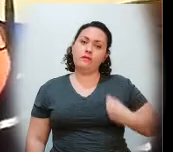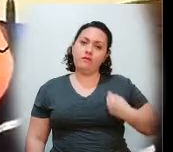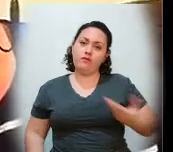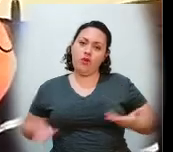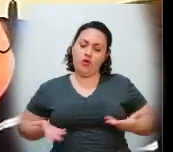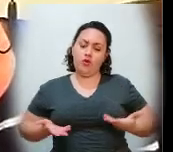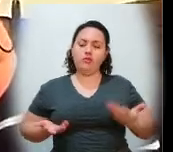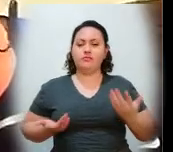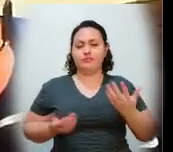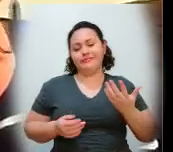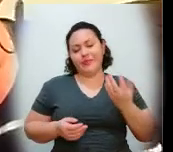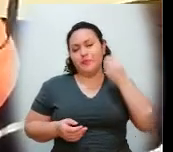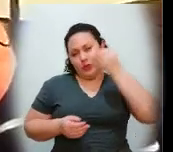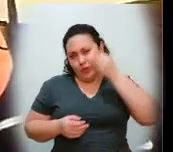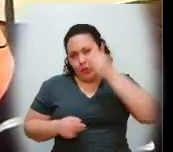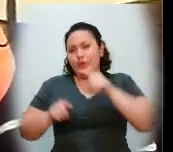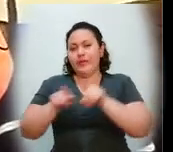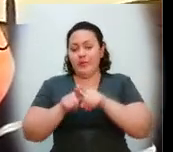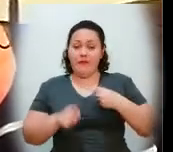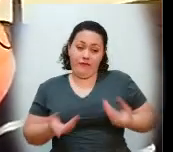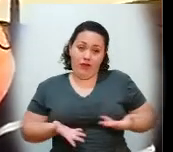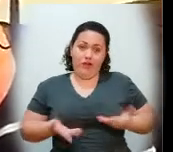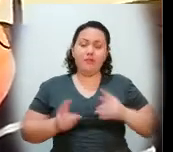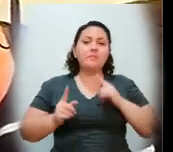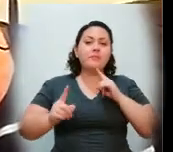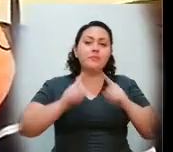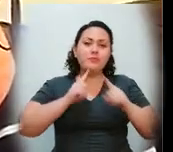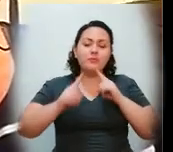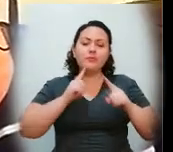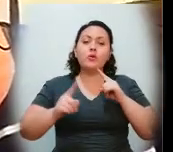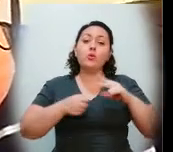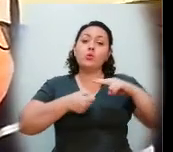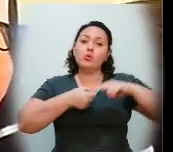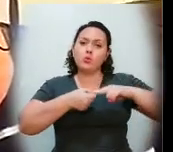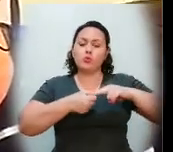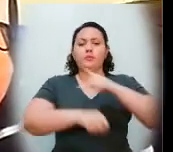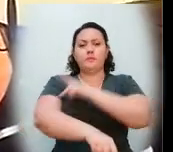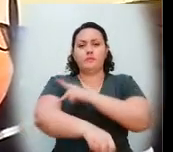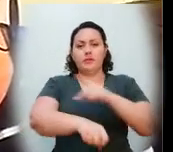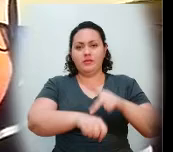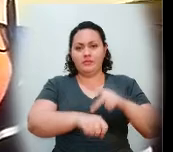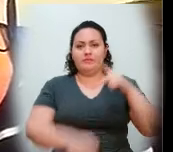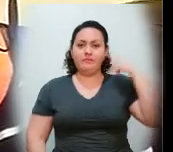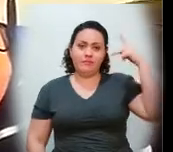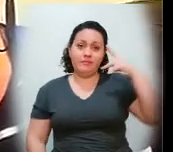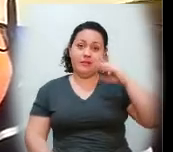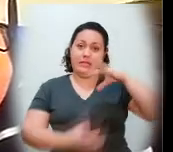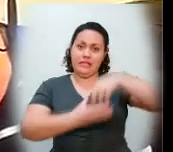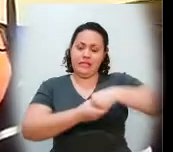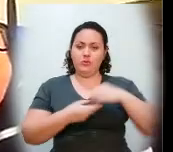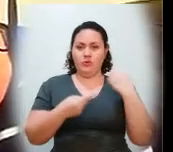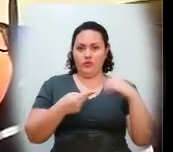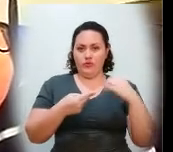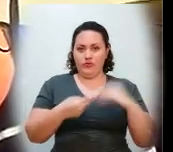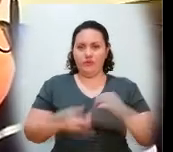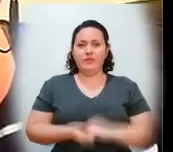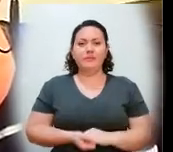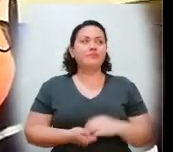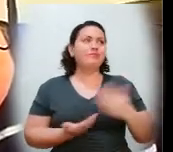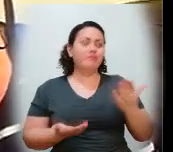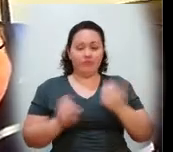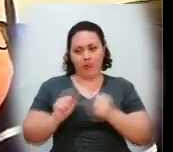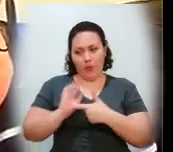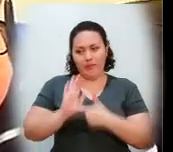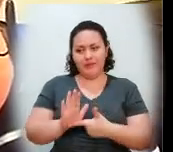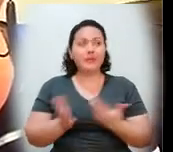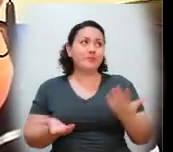sou a psicóloga e sou a atual coordenadora do Núcleo de Apoio Psicopedagógico da UFIXPA. Eu sou